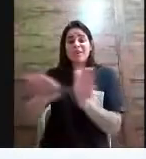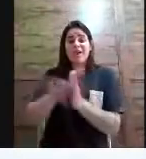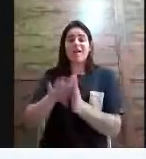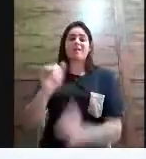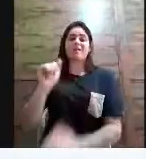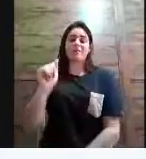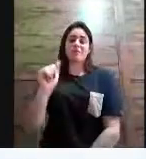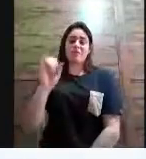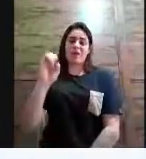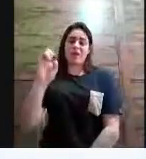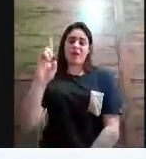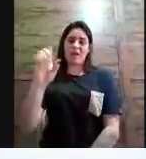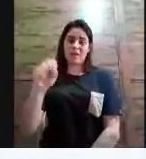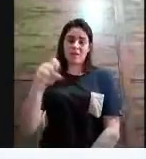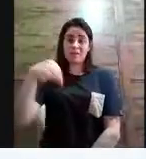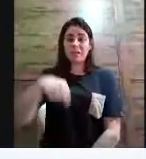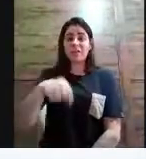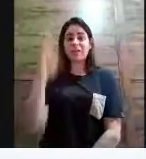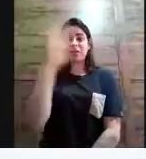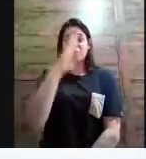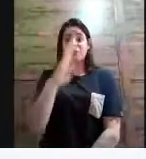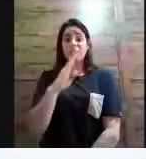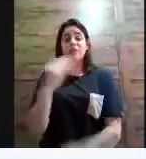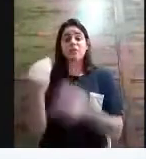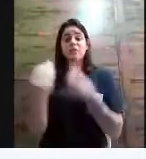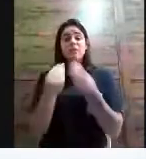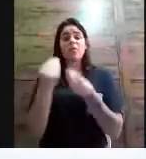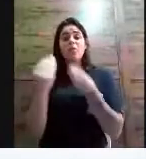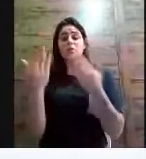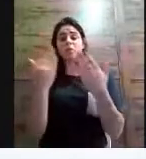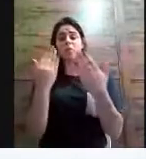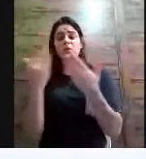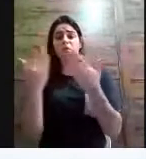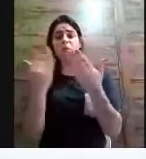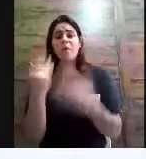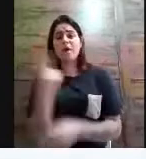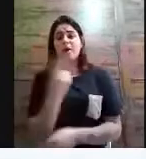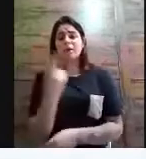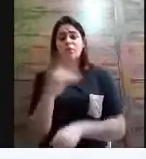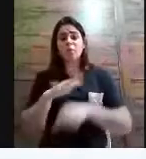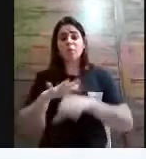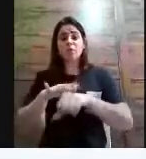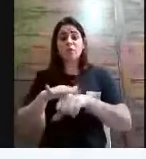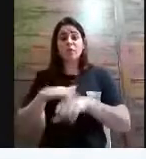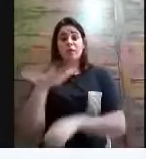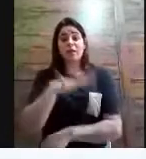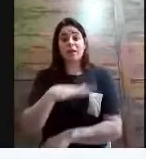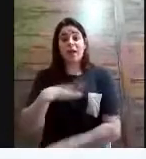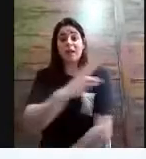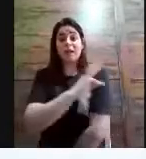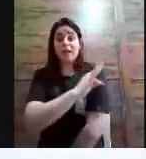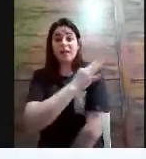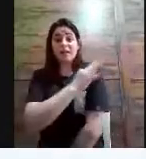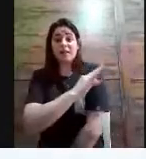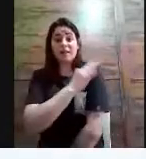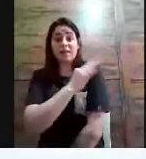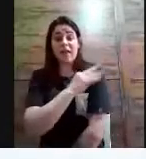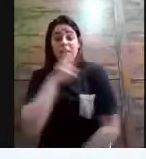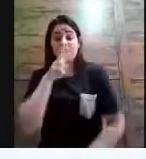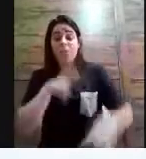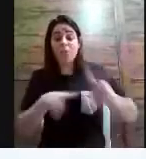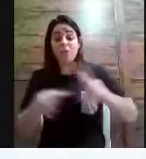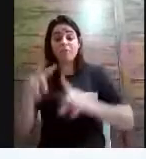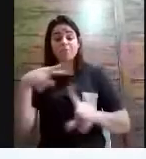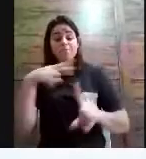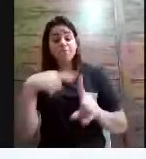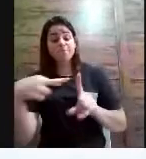toda a sua experiência, a forma de enfrentamento no Brasil, eu falo do ponto de vista técnico, eu falo do ponto de vista de um Ministério da